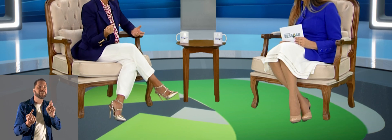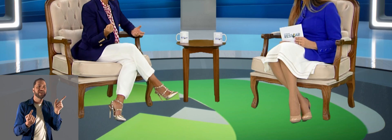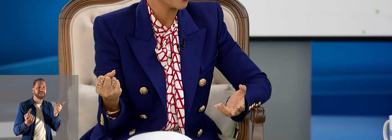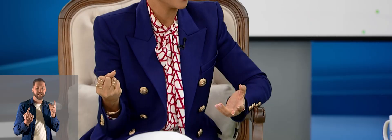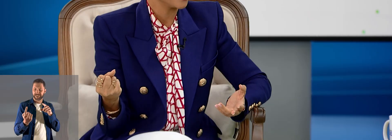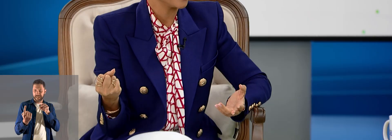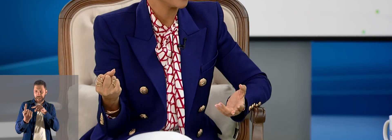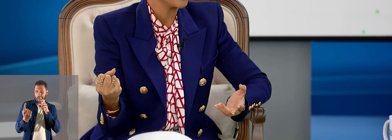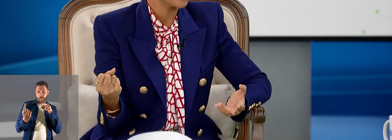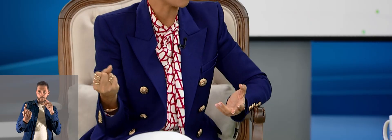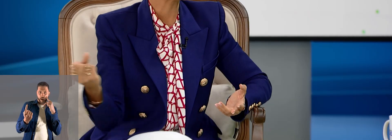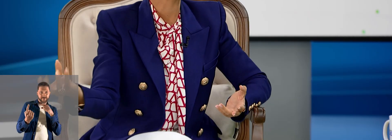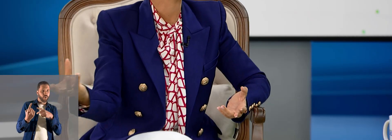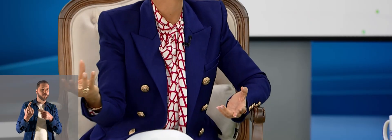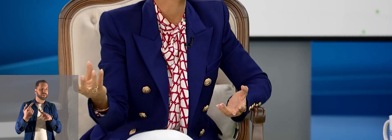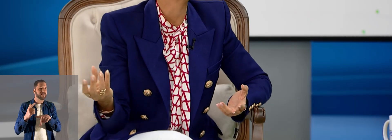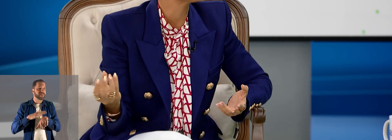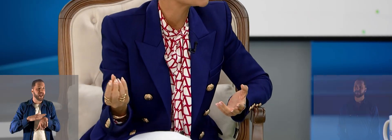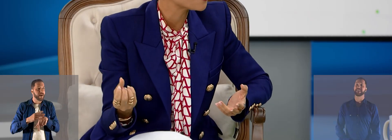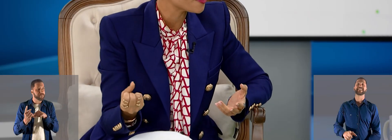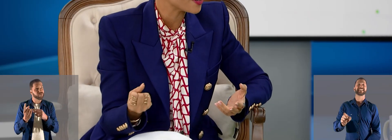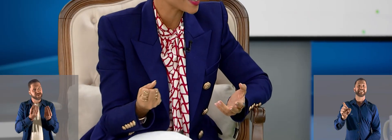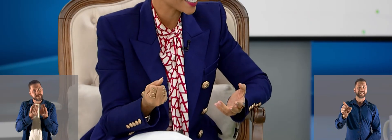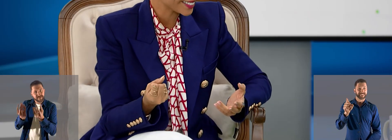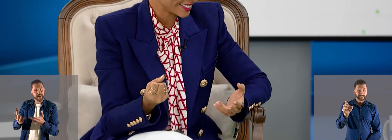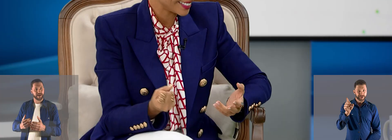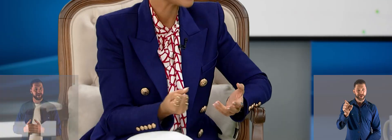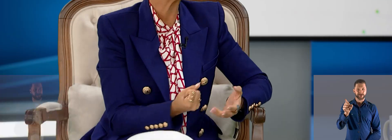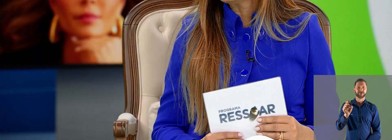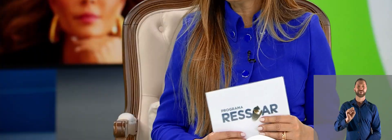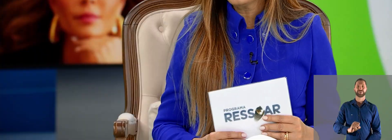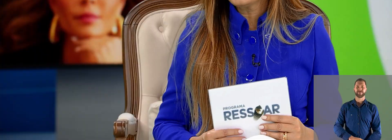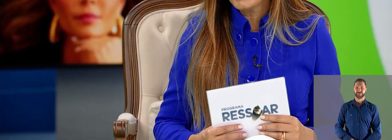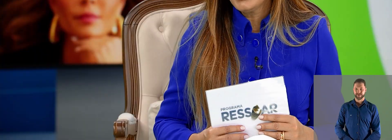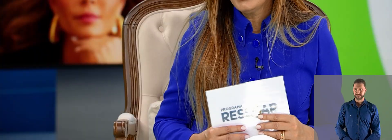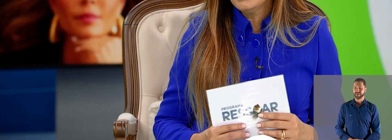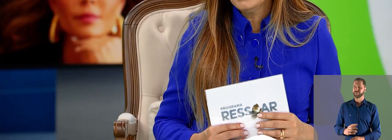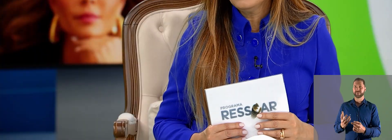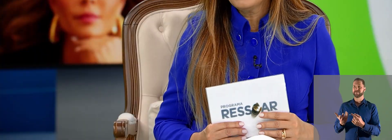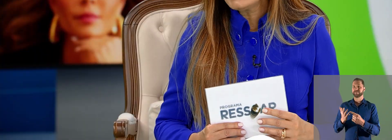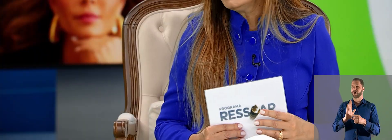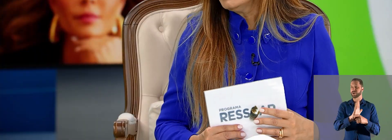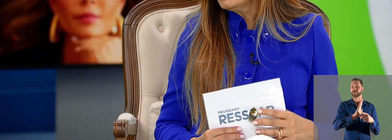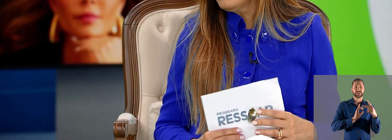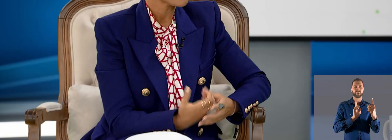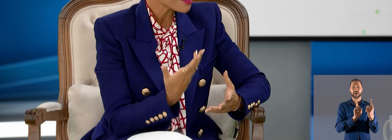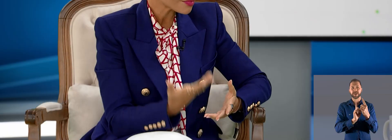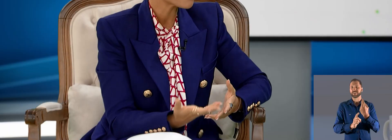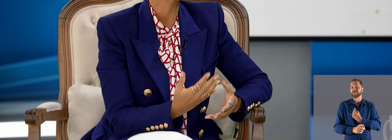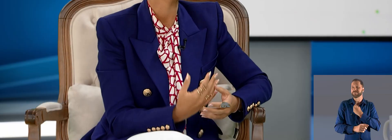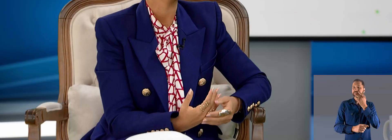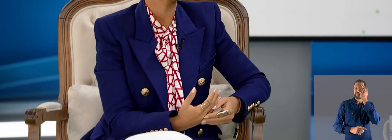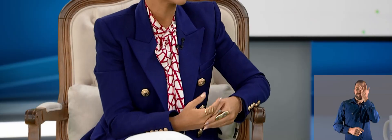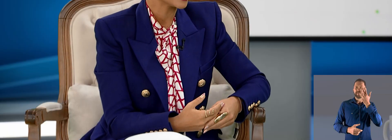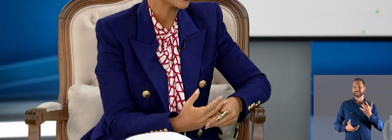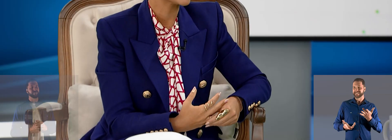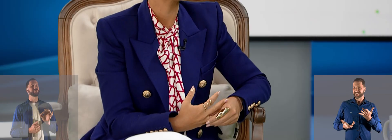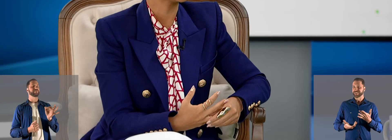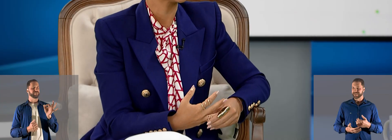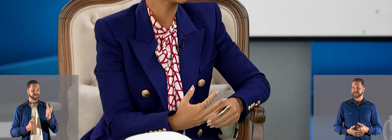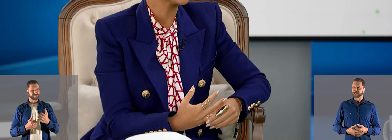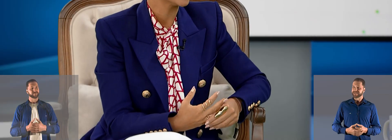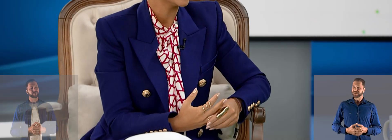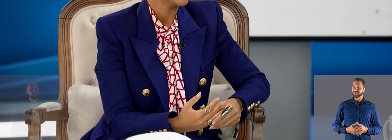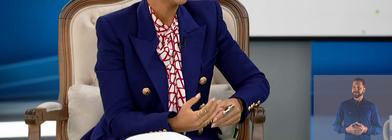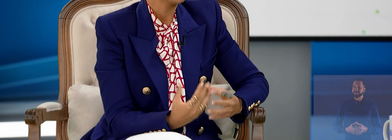viveu ou não tem tempo de viver e isso né para ele facilita a vida dele na verdade né